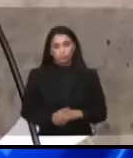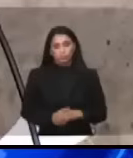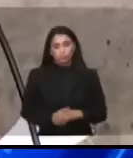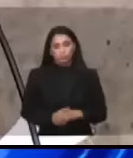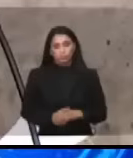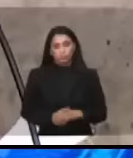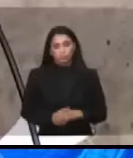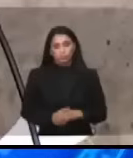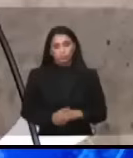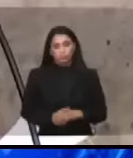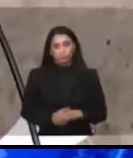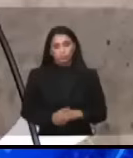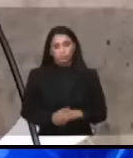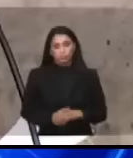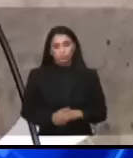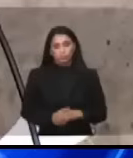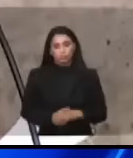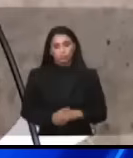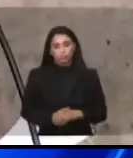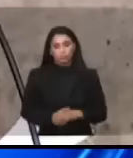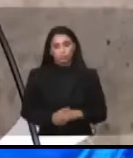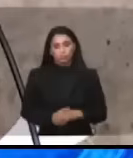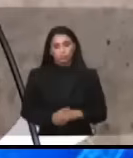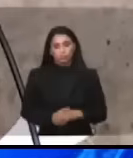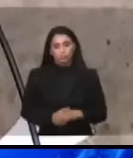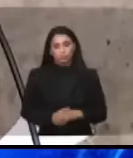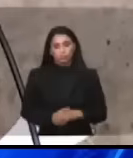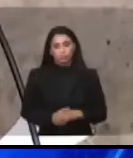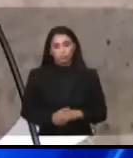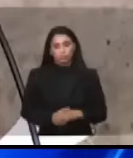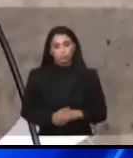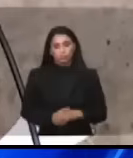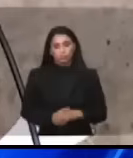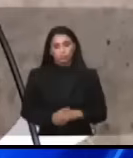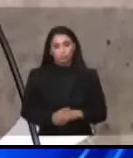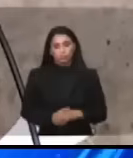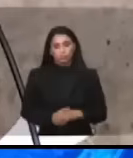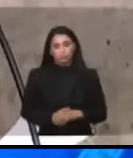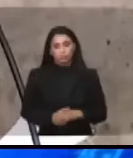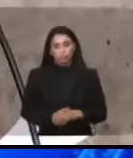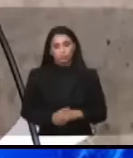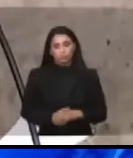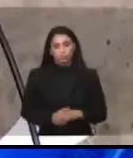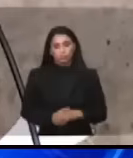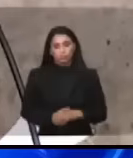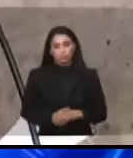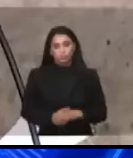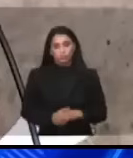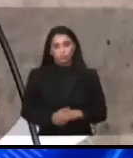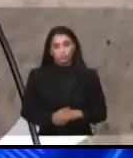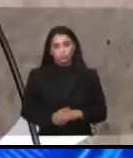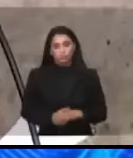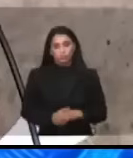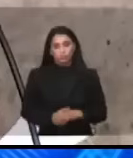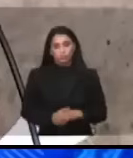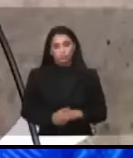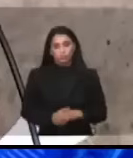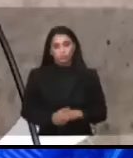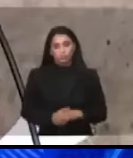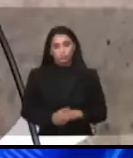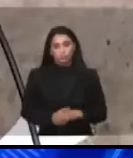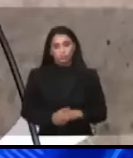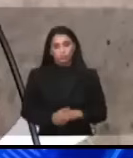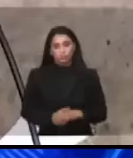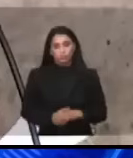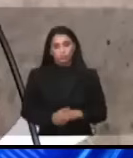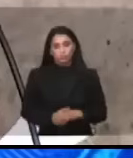o relator. Demorou 7 meses, simplesmente para dizer, acompanha o relator, que na época era o ministro Marco Aurélio. E aí,